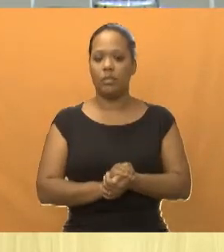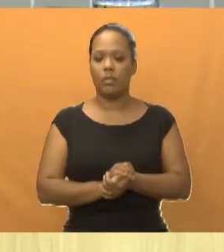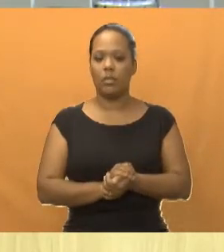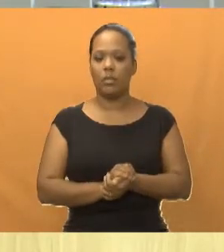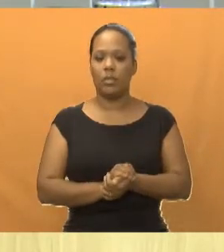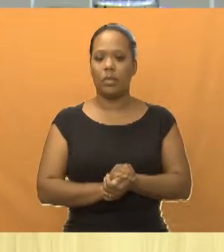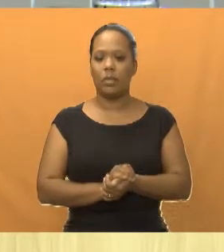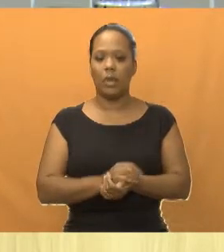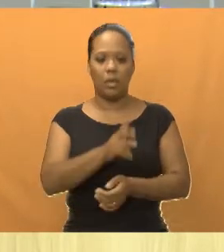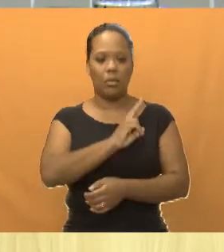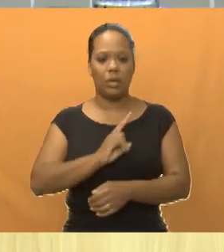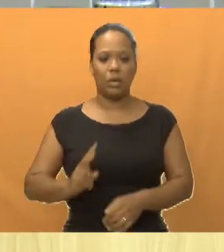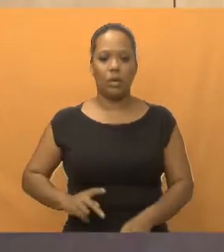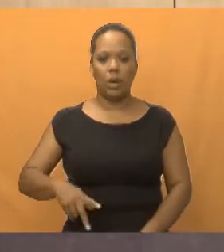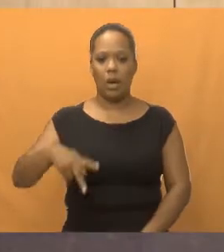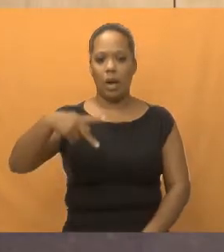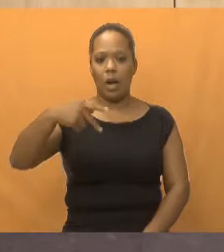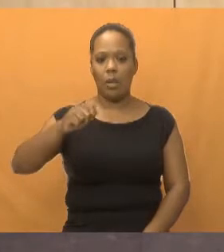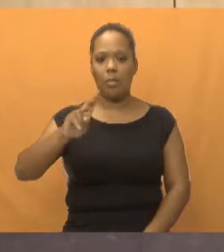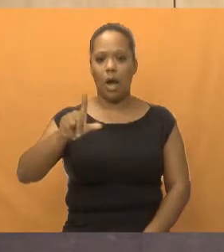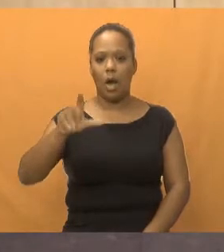Condutores.